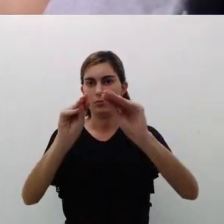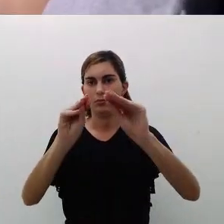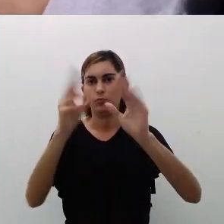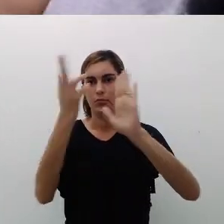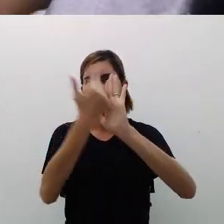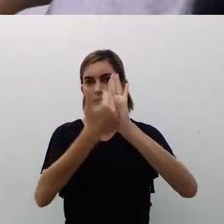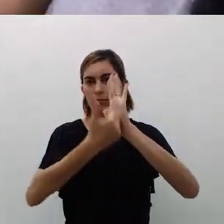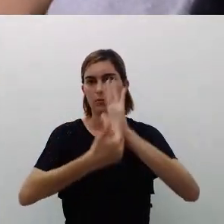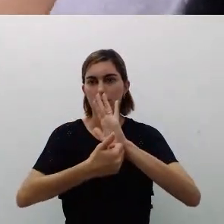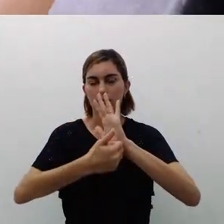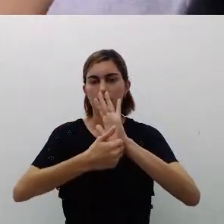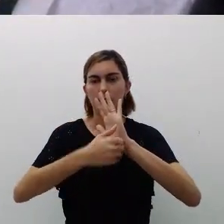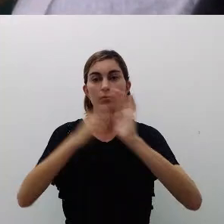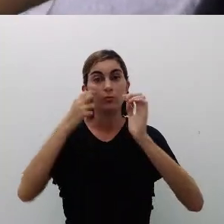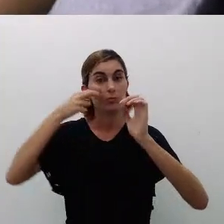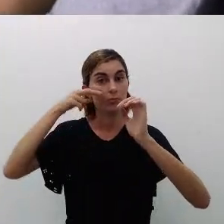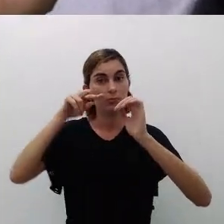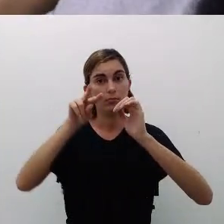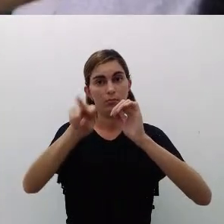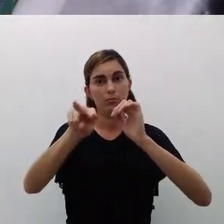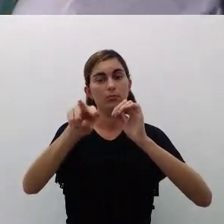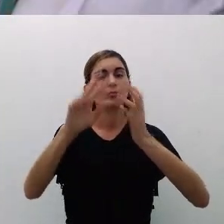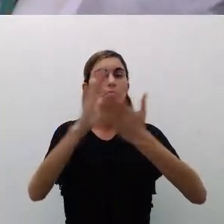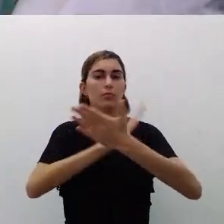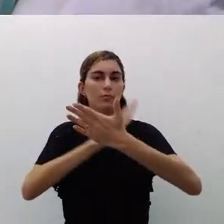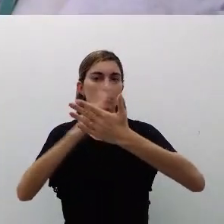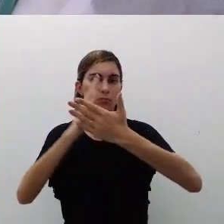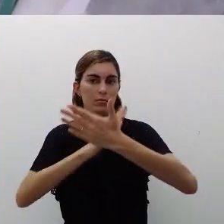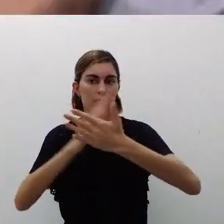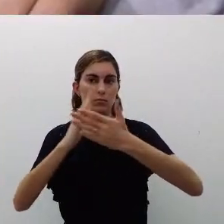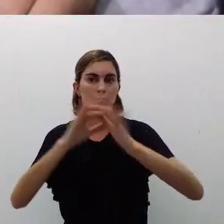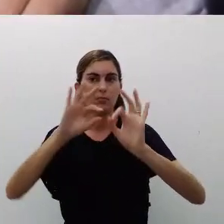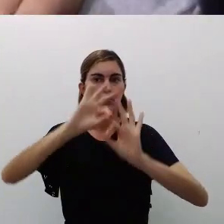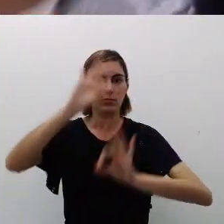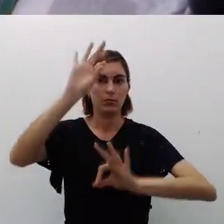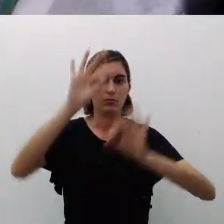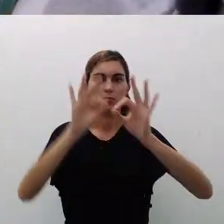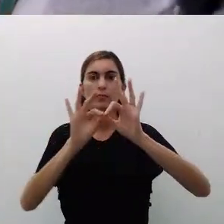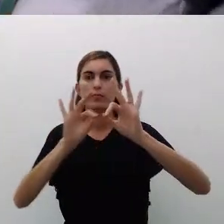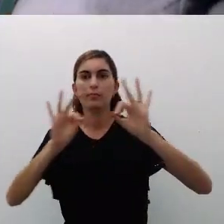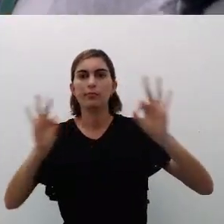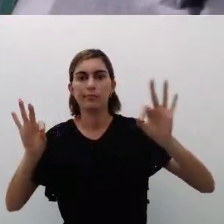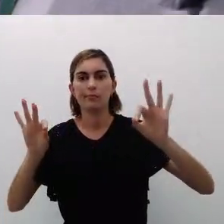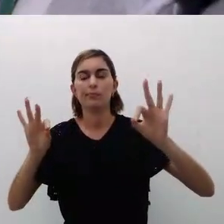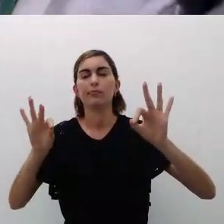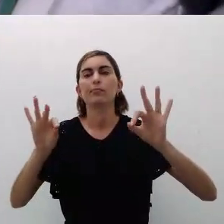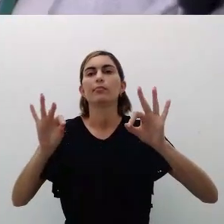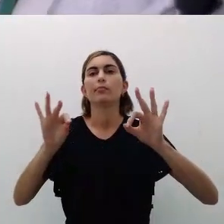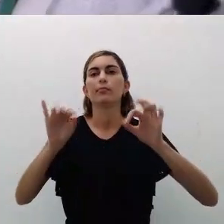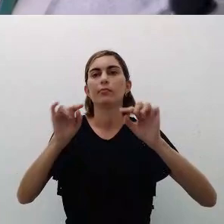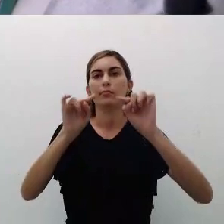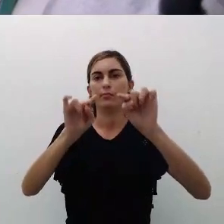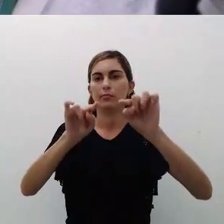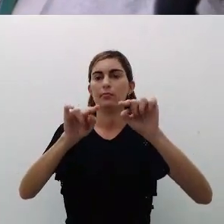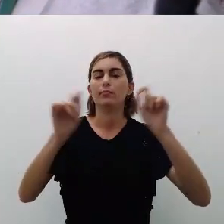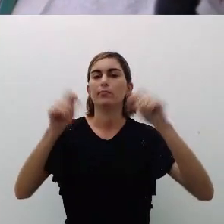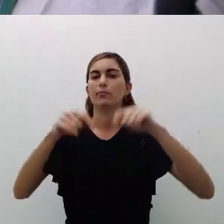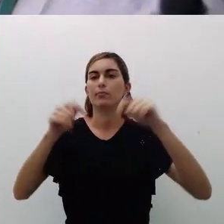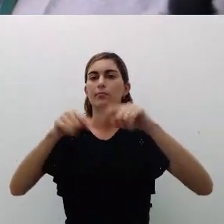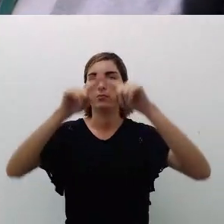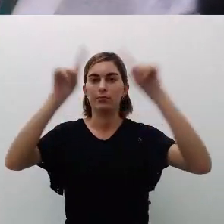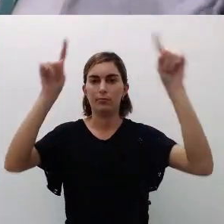Estou vendo aqui algumas medidas em alguns pontos que dá um enquadramento,